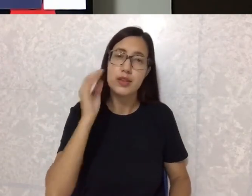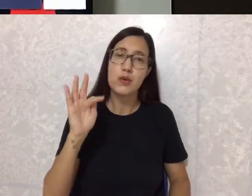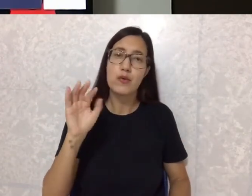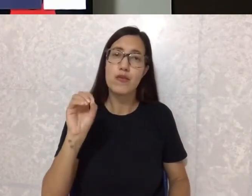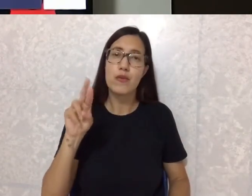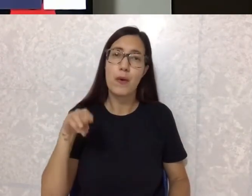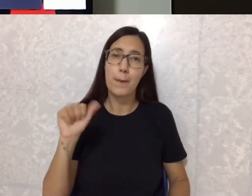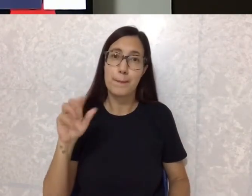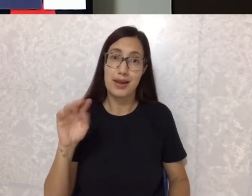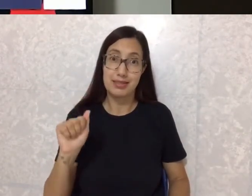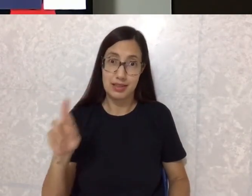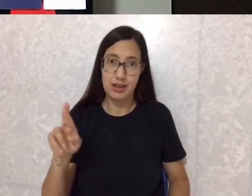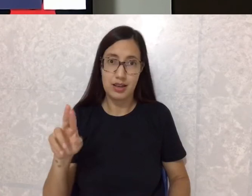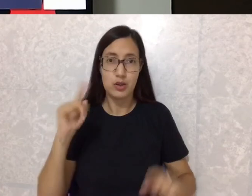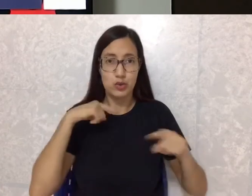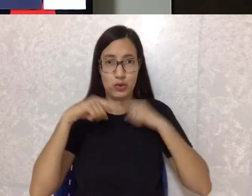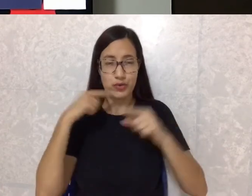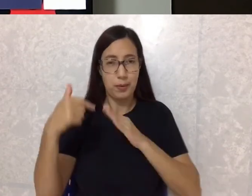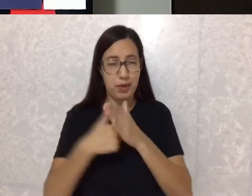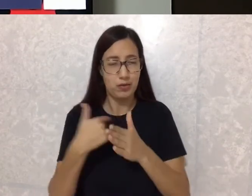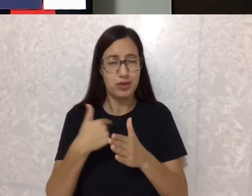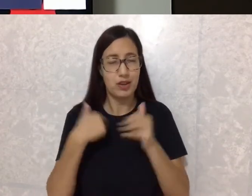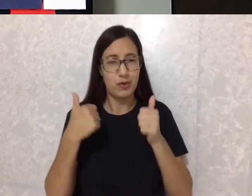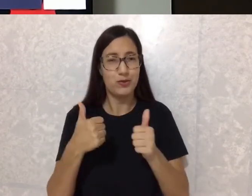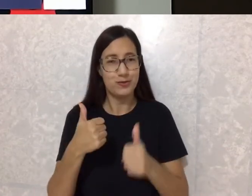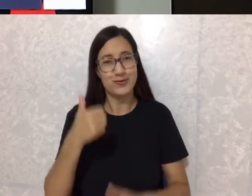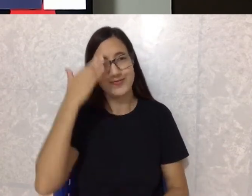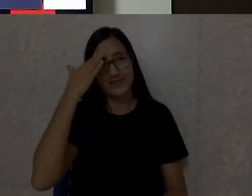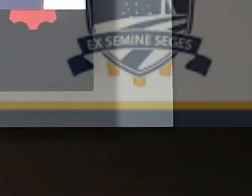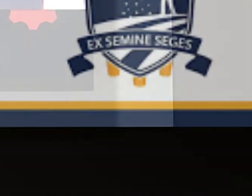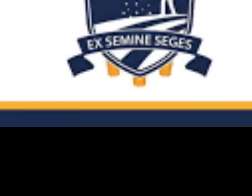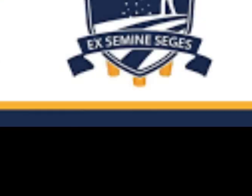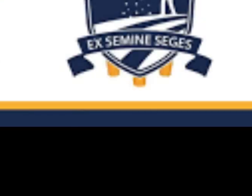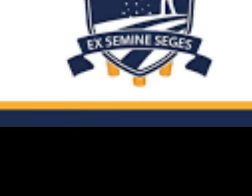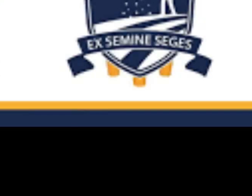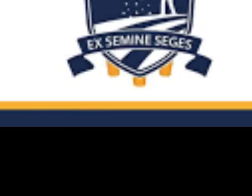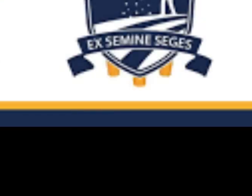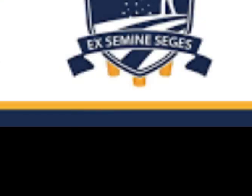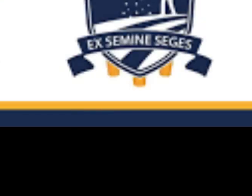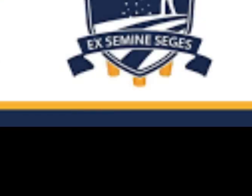tiver dúvida, entre em contato que a gente resolve, tá bom? Valeu, pessoal!